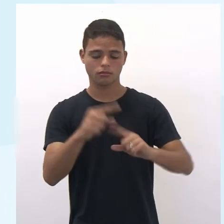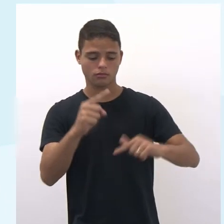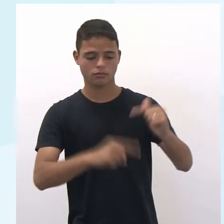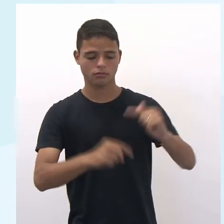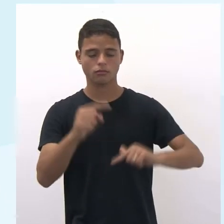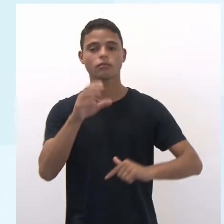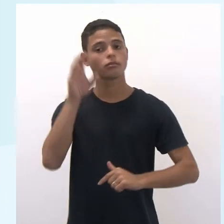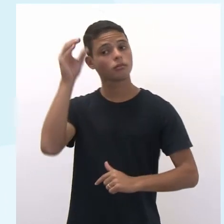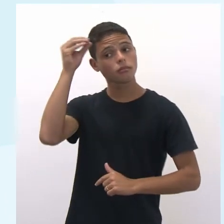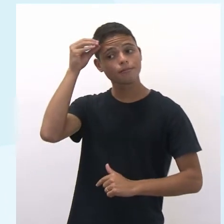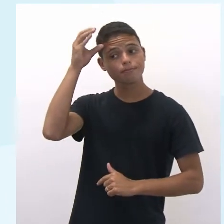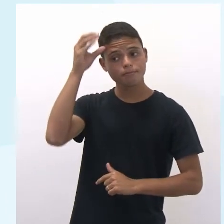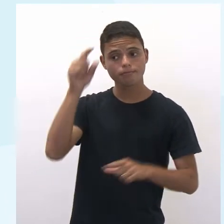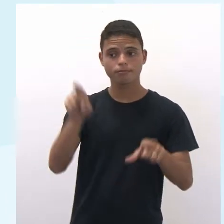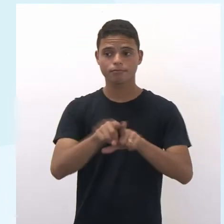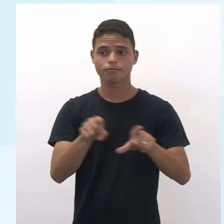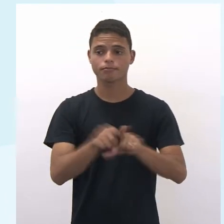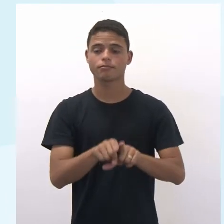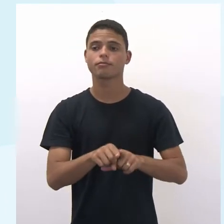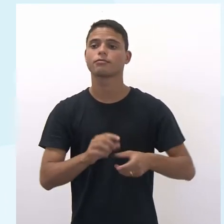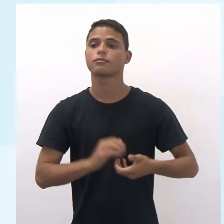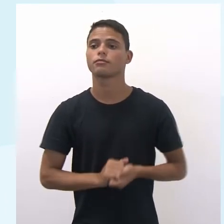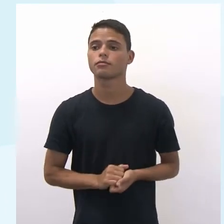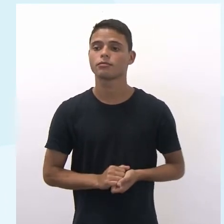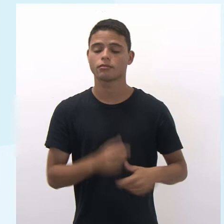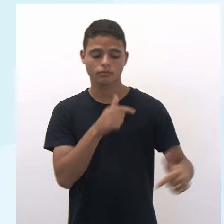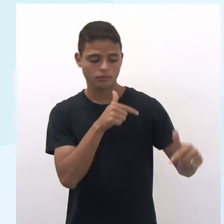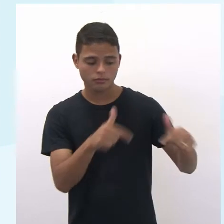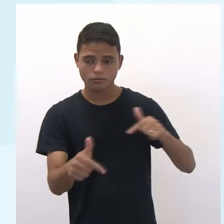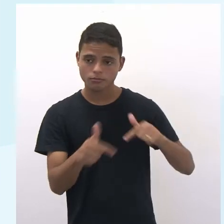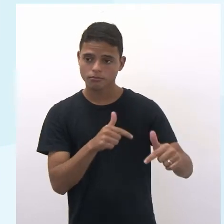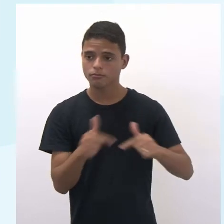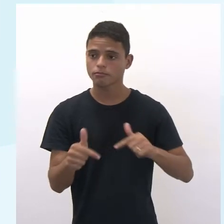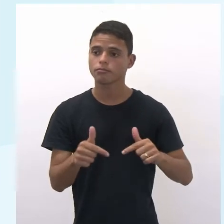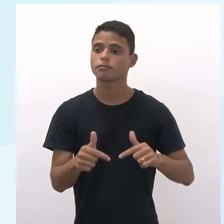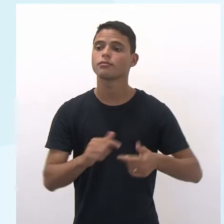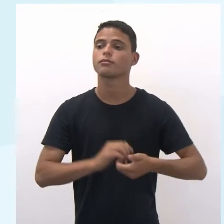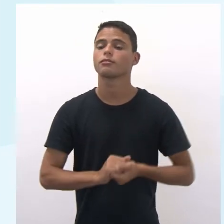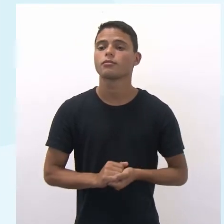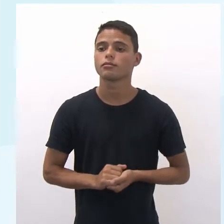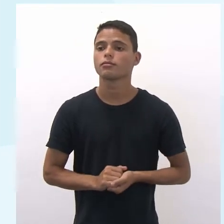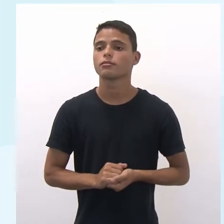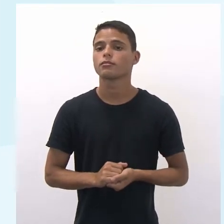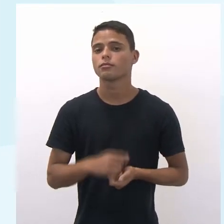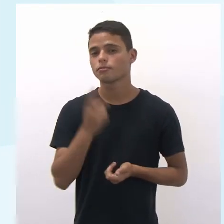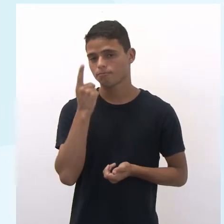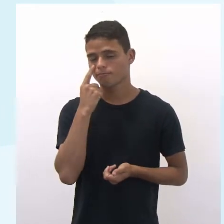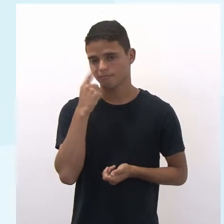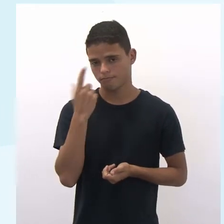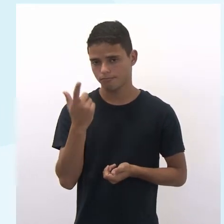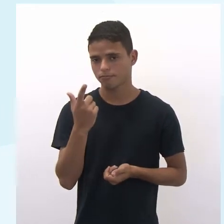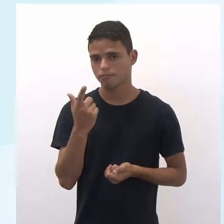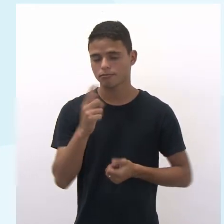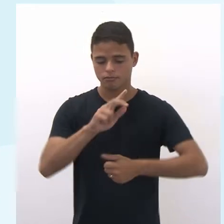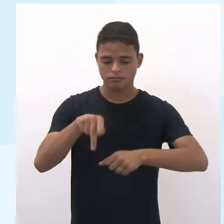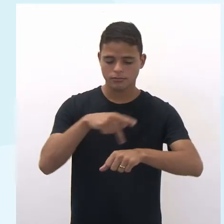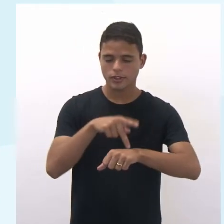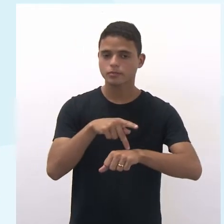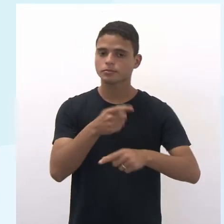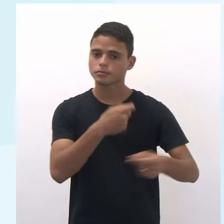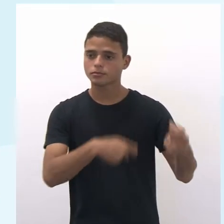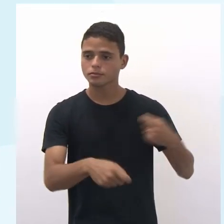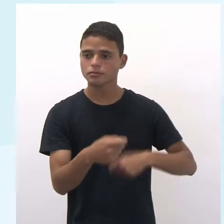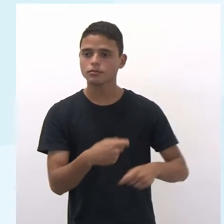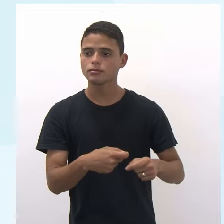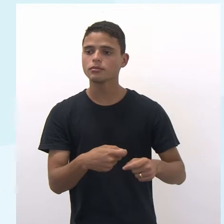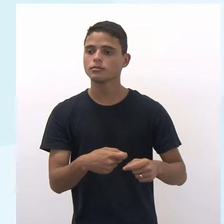corporações e organismos internacionais. Eu estou trabalhando os BRICS, mas veja, né, como são países de economia emergente,